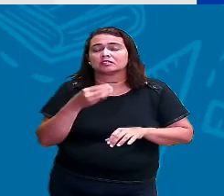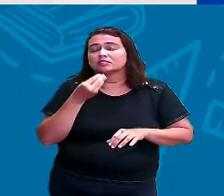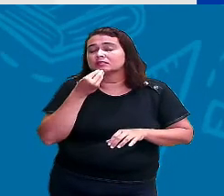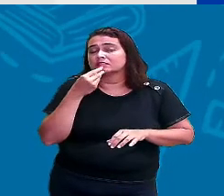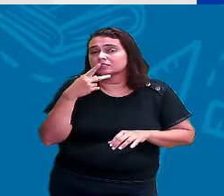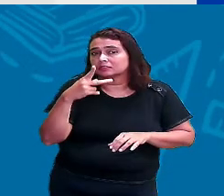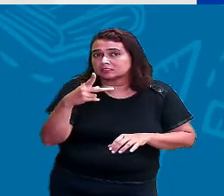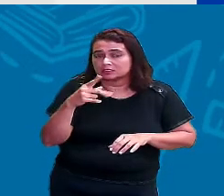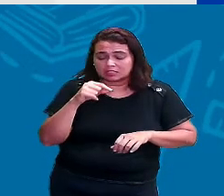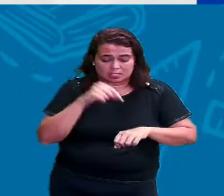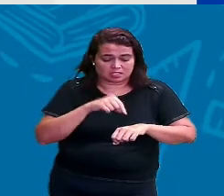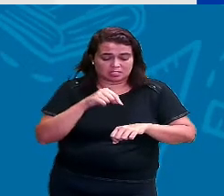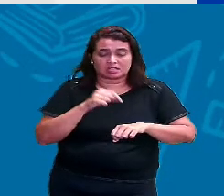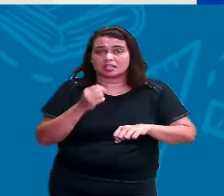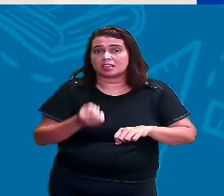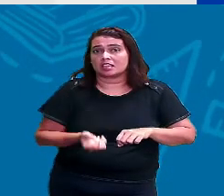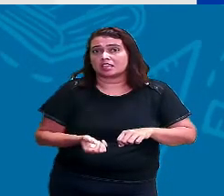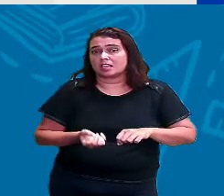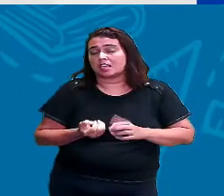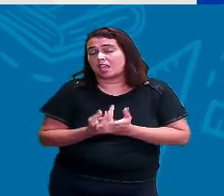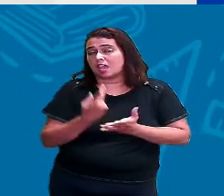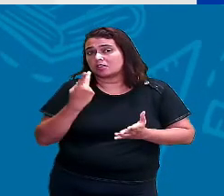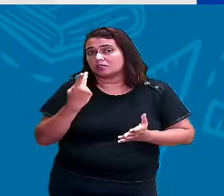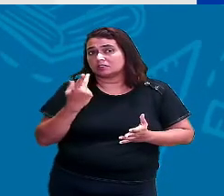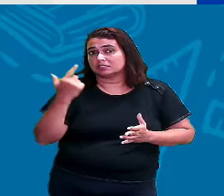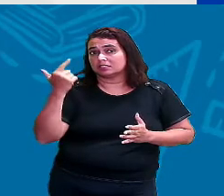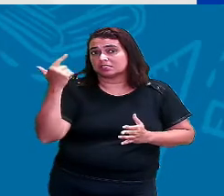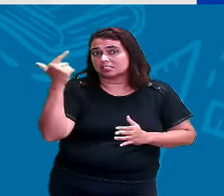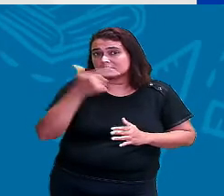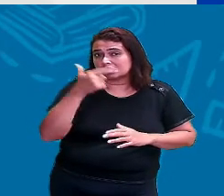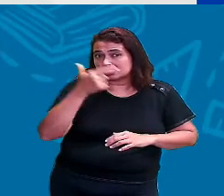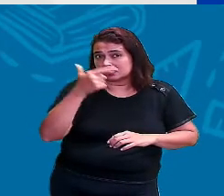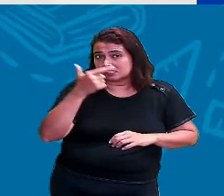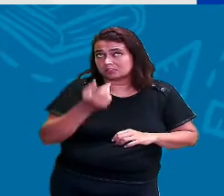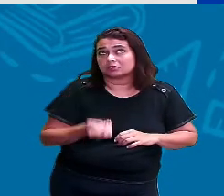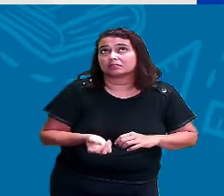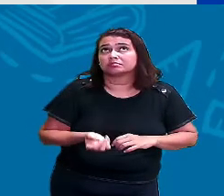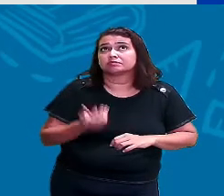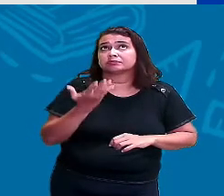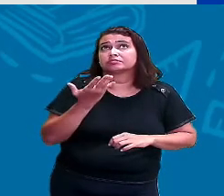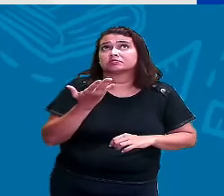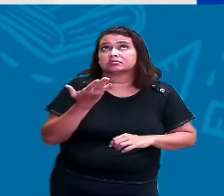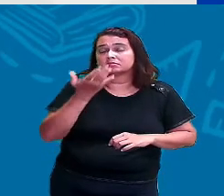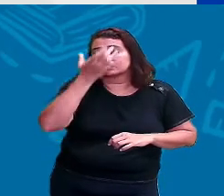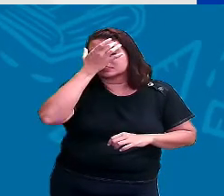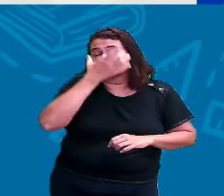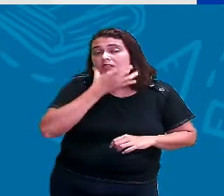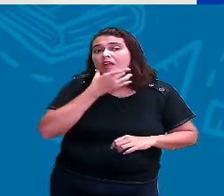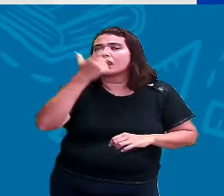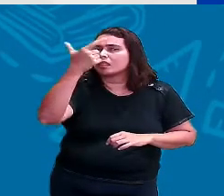de acontecer da segunda moeda, o segundo lançamento ser cara.